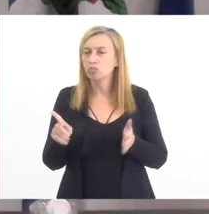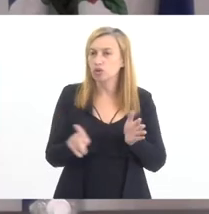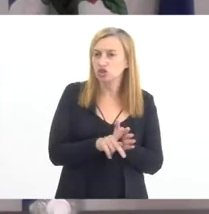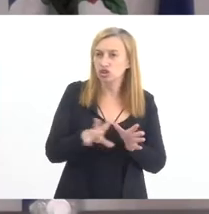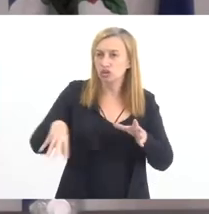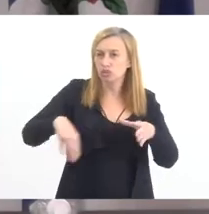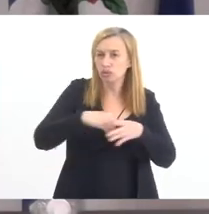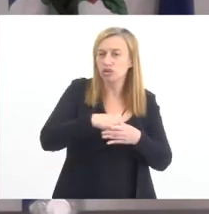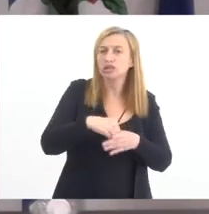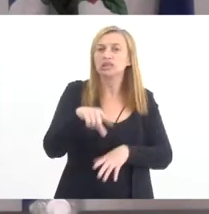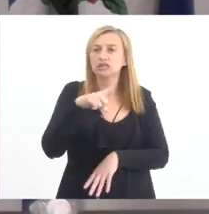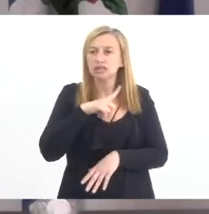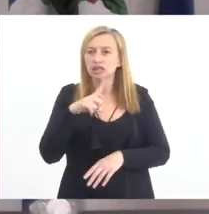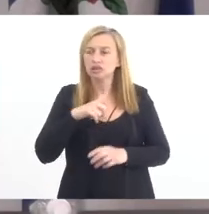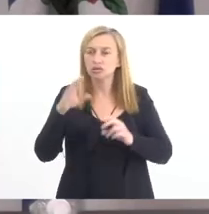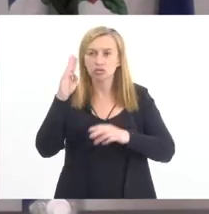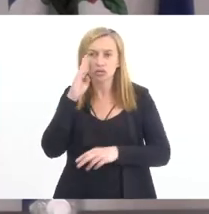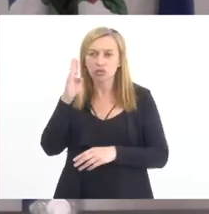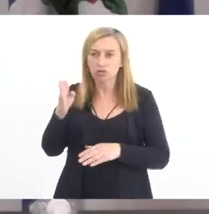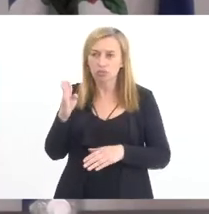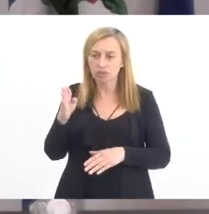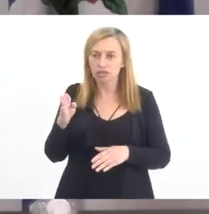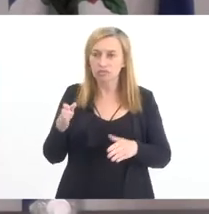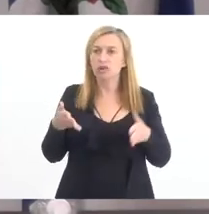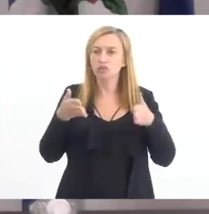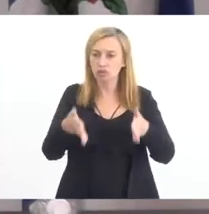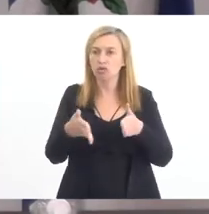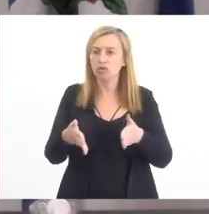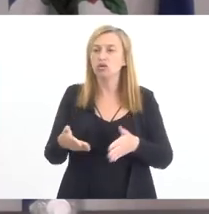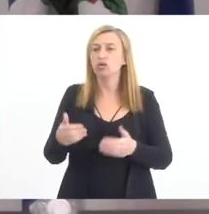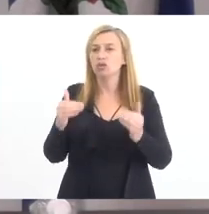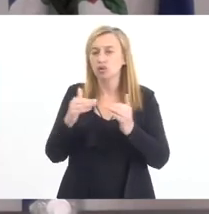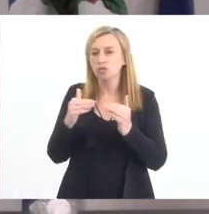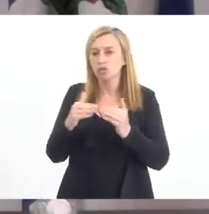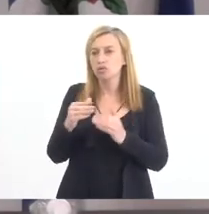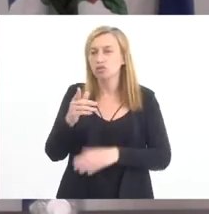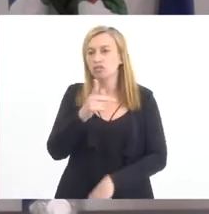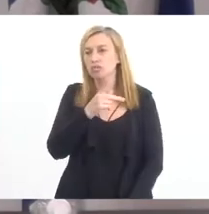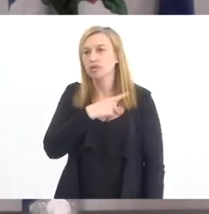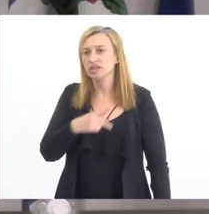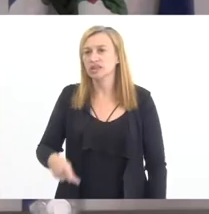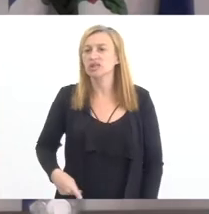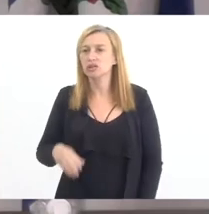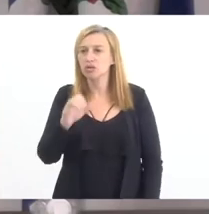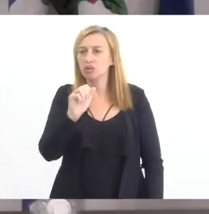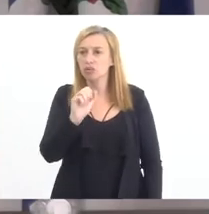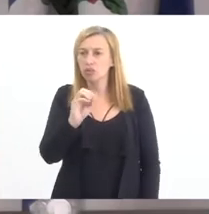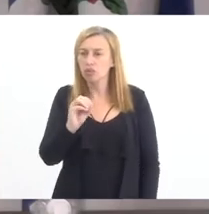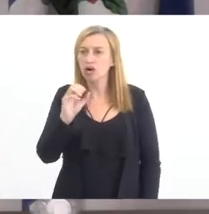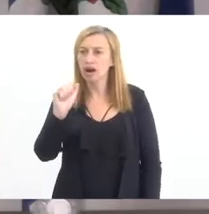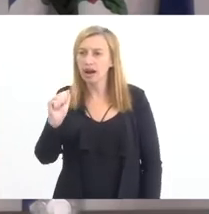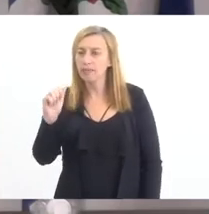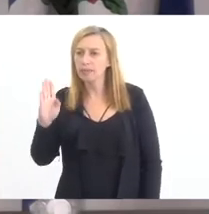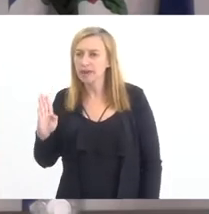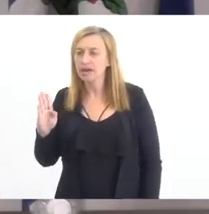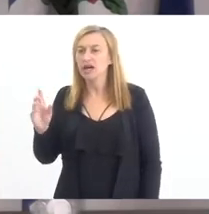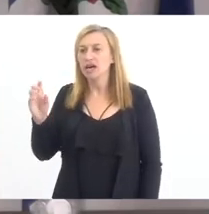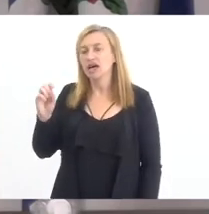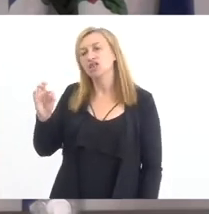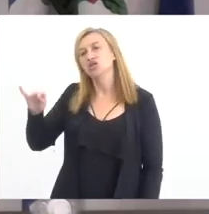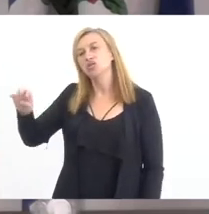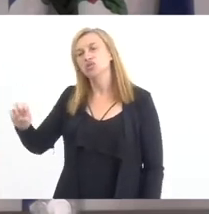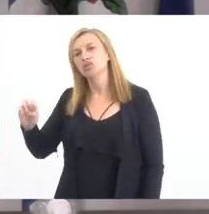têm um ponto em comum. E eu concordo aqui com o nosso presidente da OAB, que é a Zona Oeste fornecer,